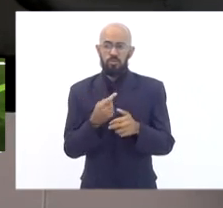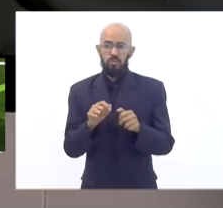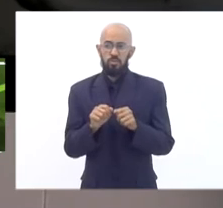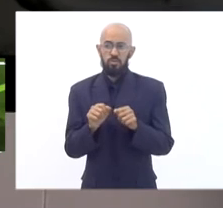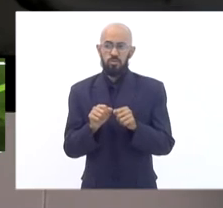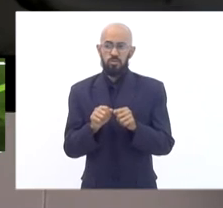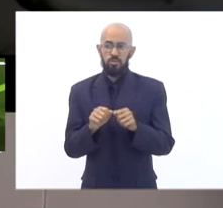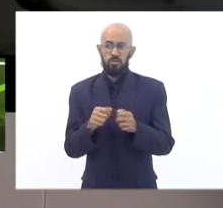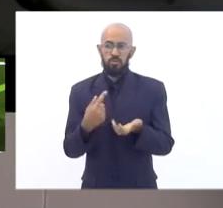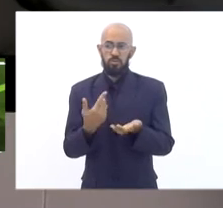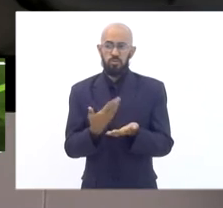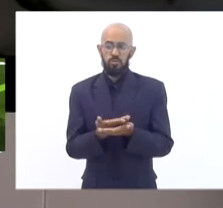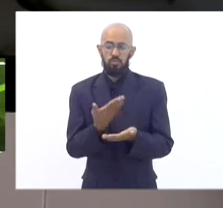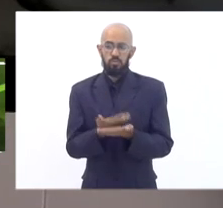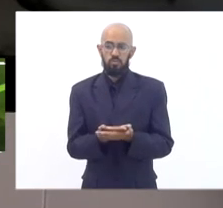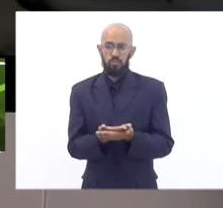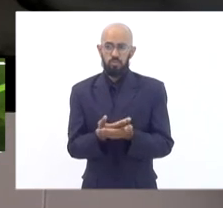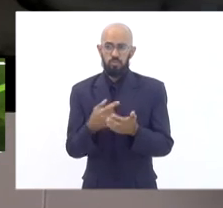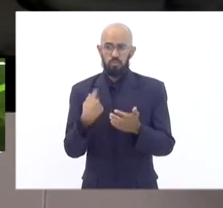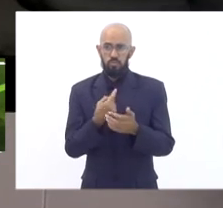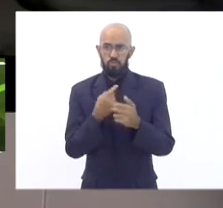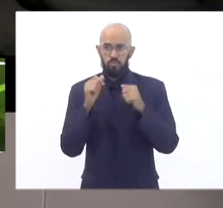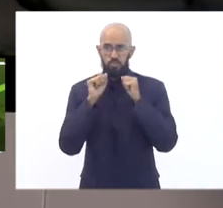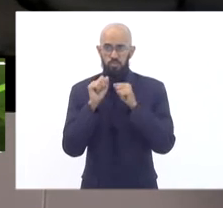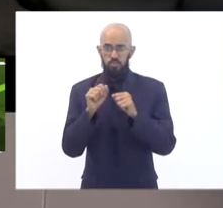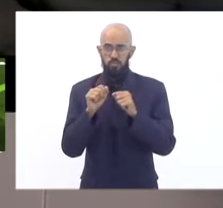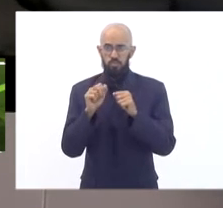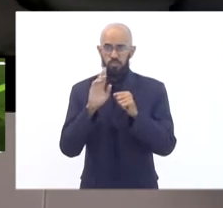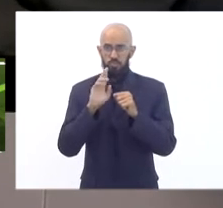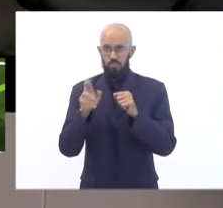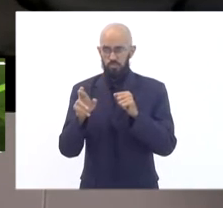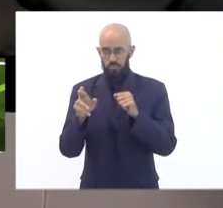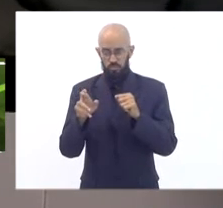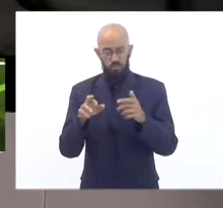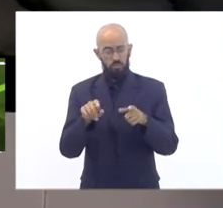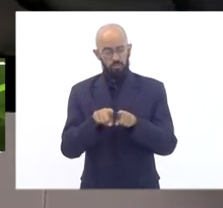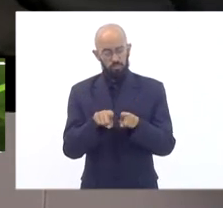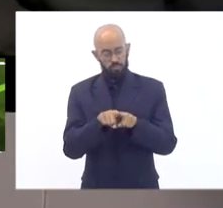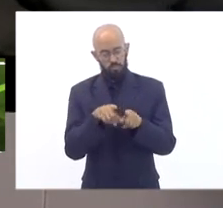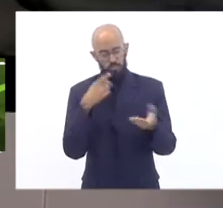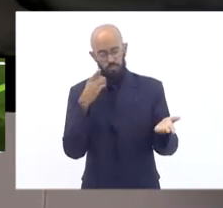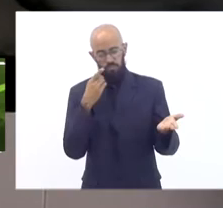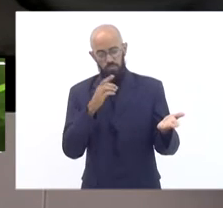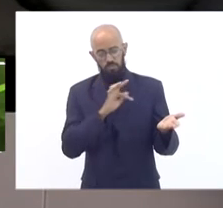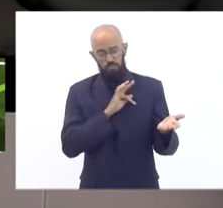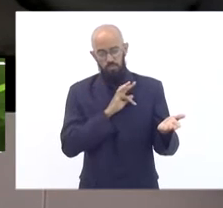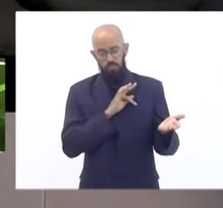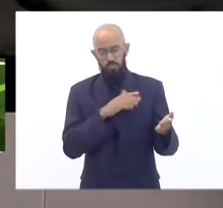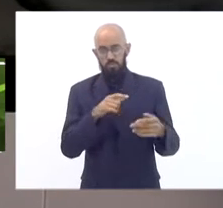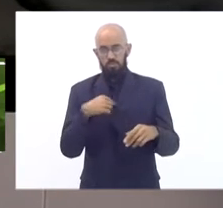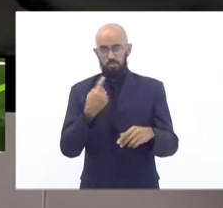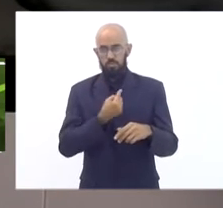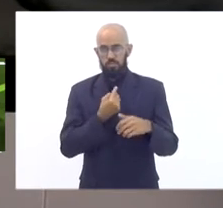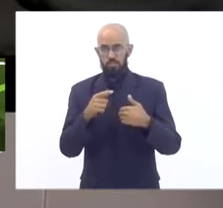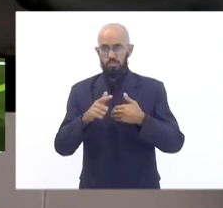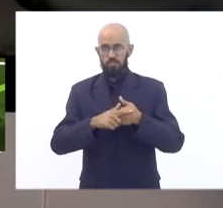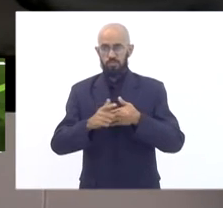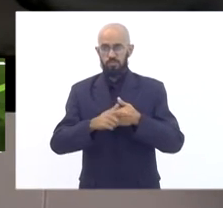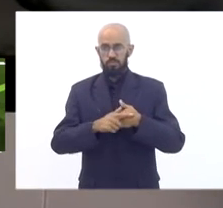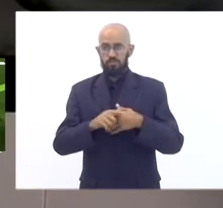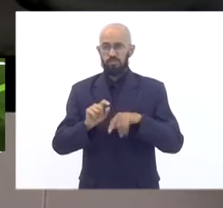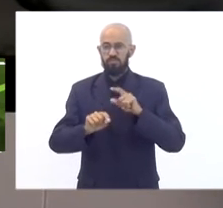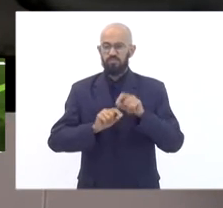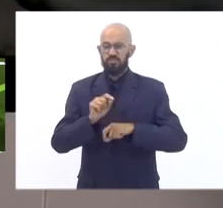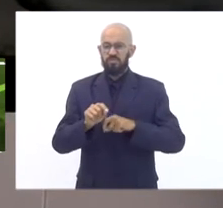assessoria, e aí também já respondendo a pergunta da deputada Marta Rocha, que o nosso papel, deputada Marta, é fazer realmente